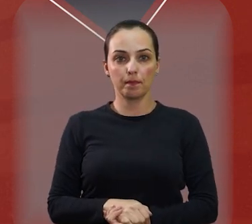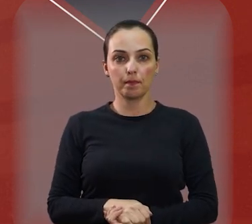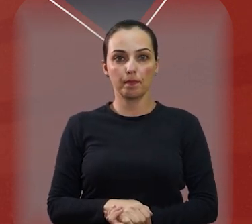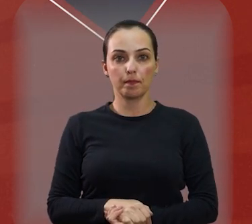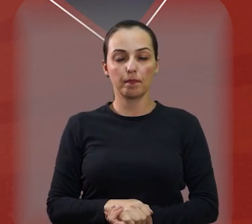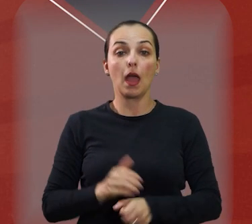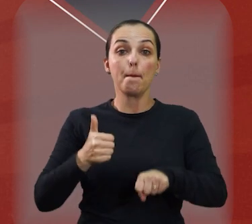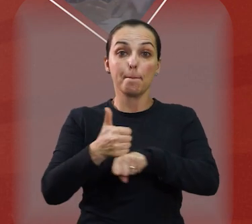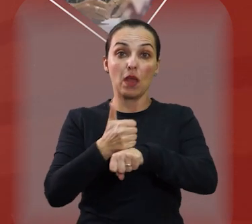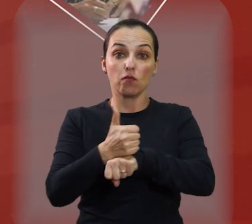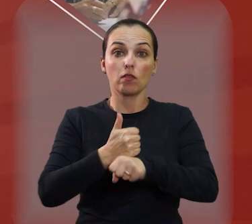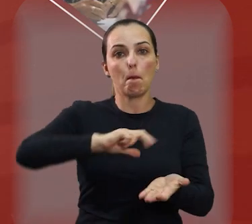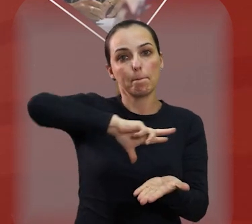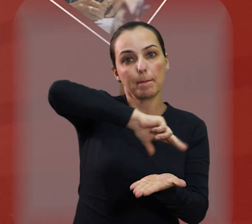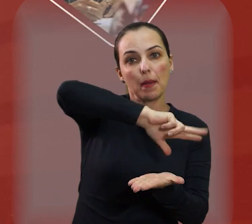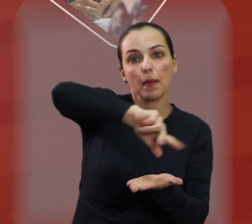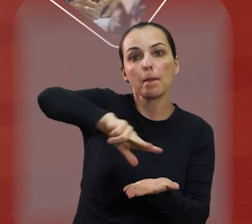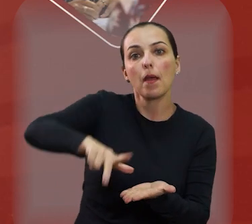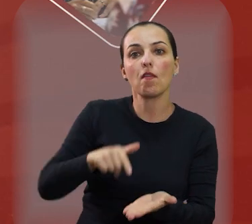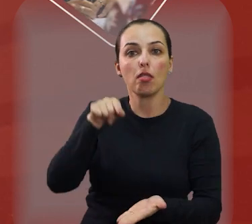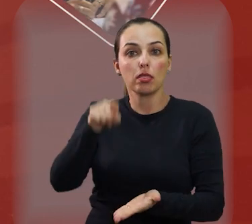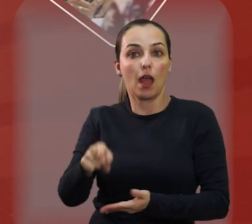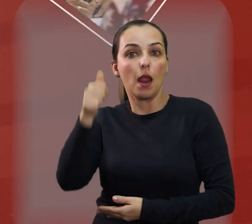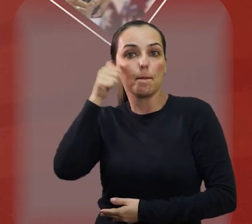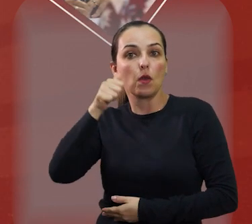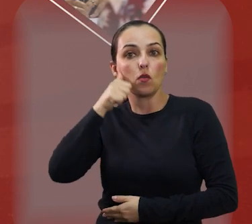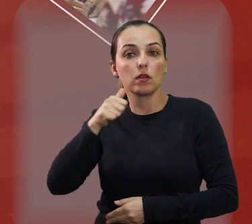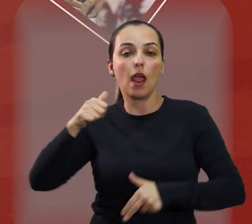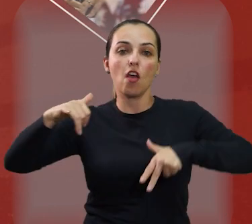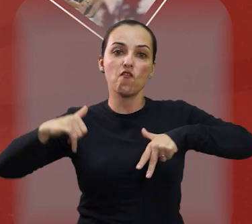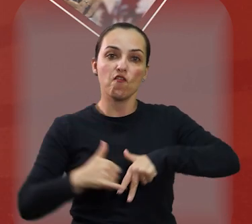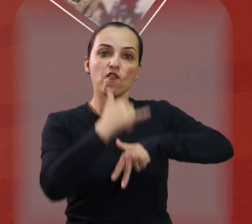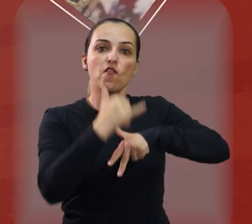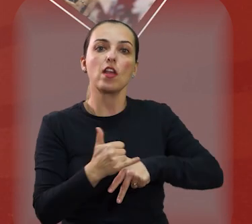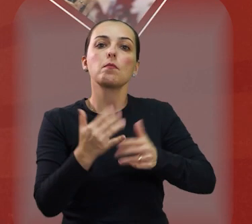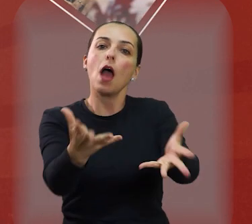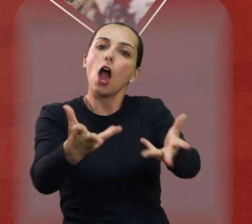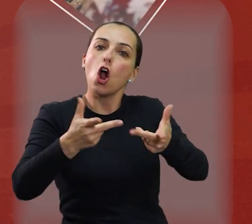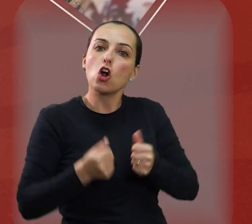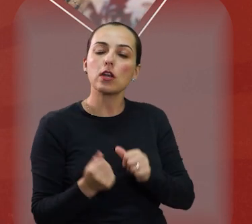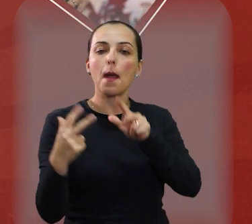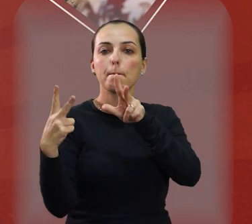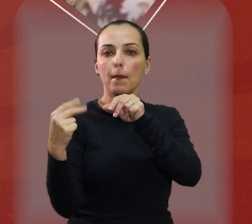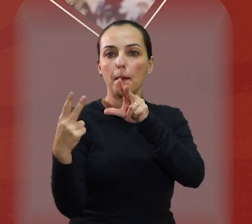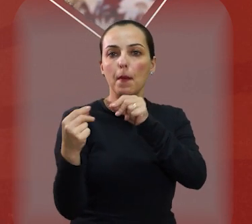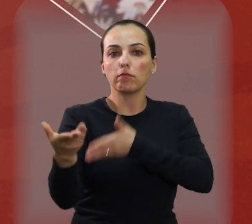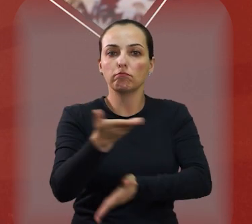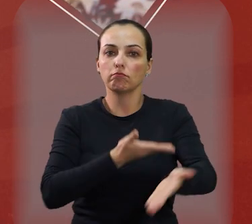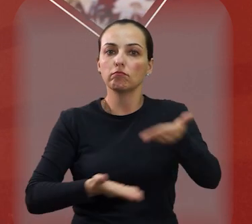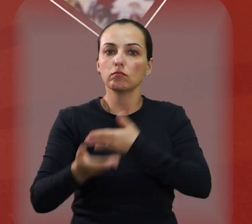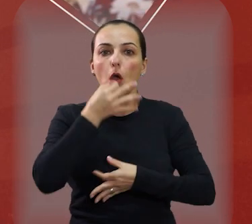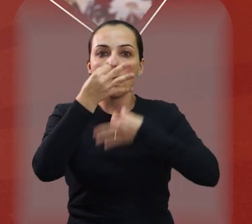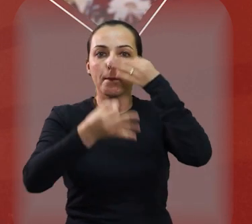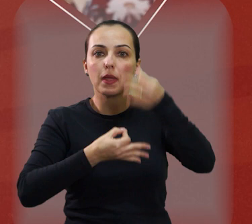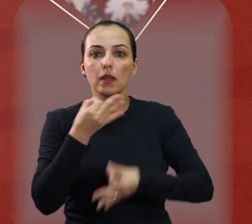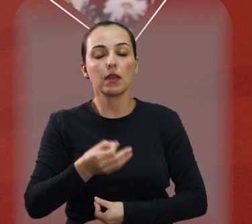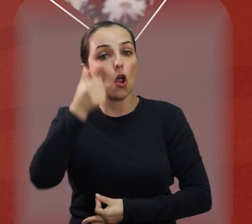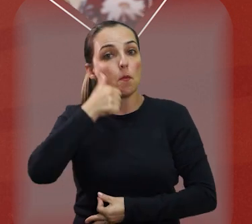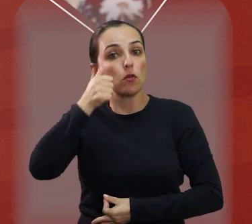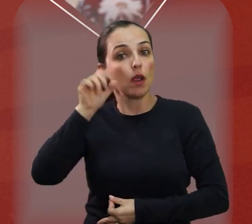quando necessário. A vítima deve ser acolhida e ouvida pelos profissionais da rede de atendimento,